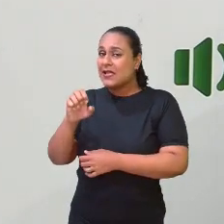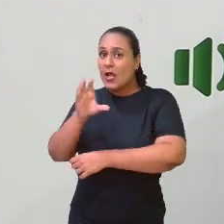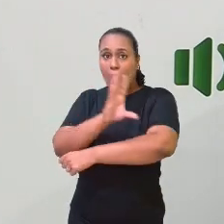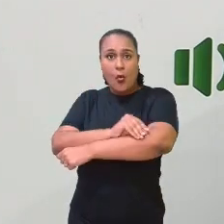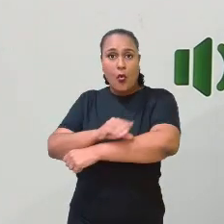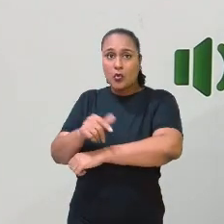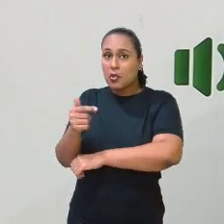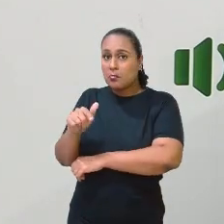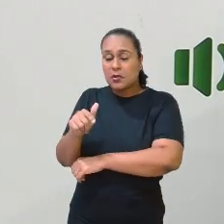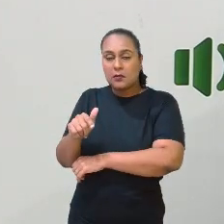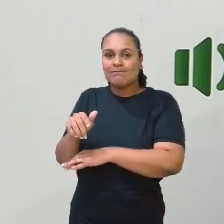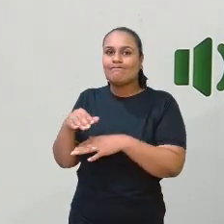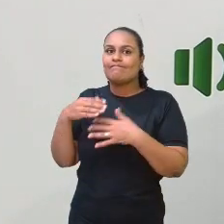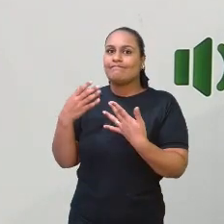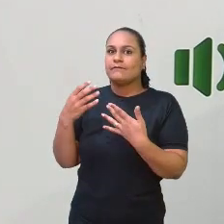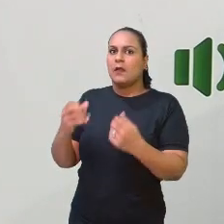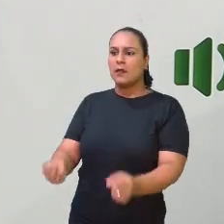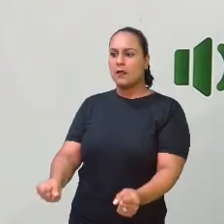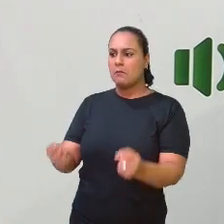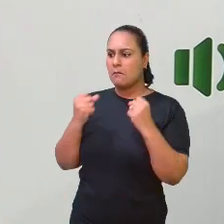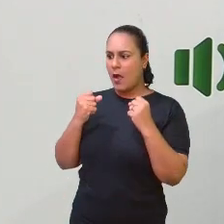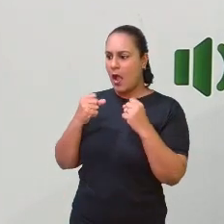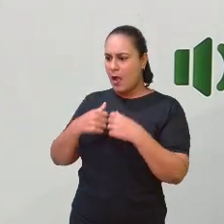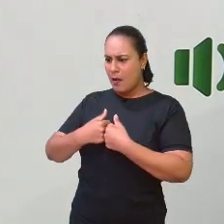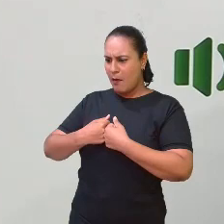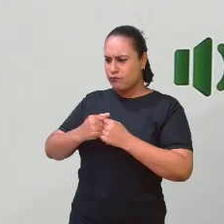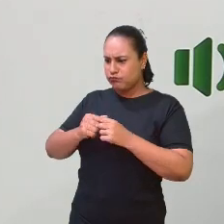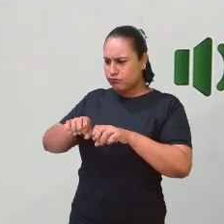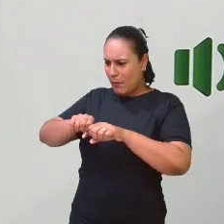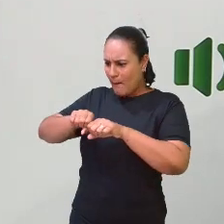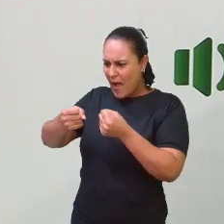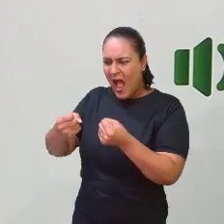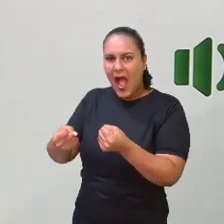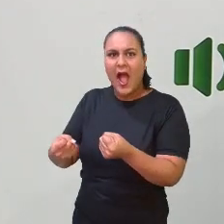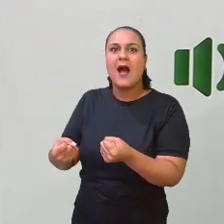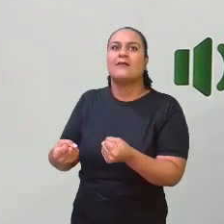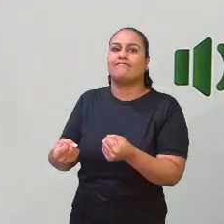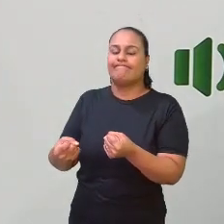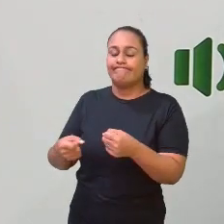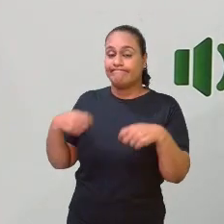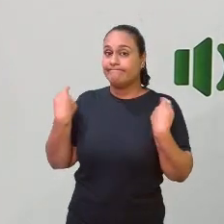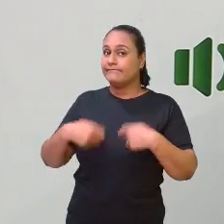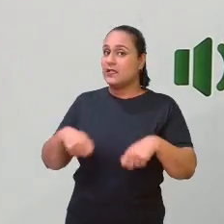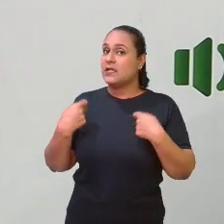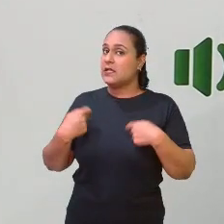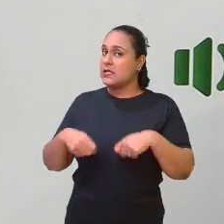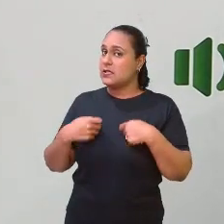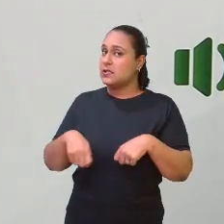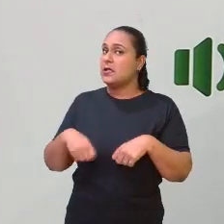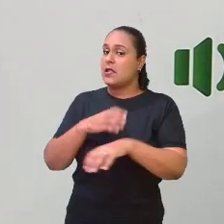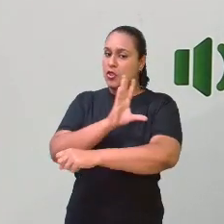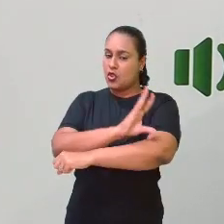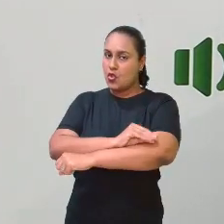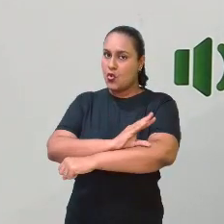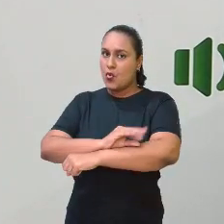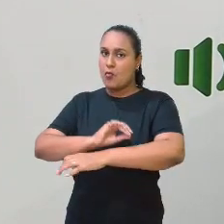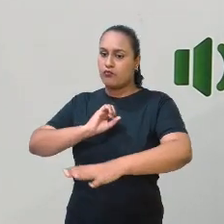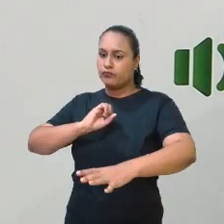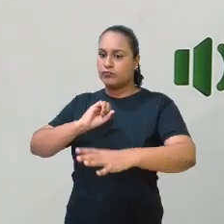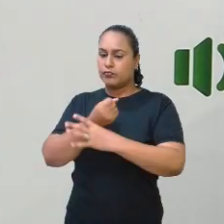que a gente fizesse, quebrariam os ossos. Então, a gente precisa desses músculos para garantir